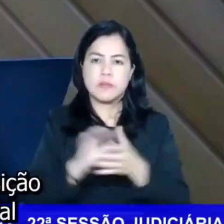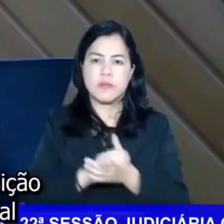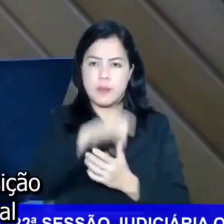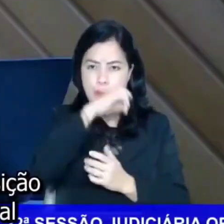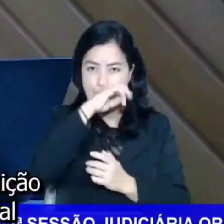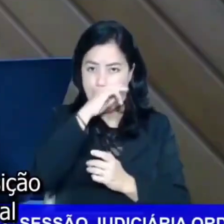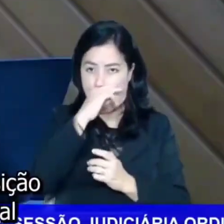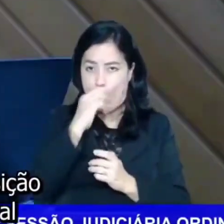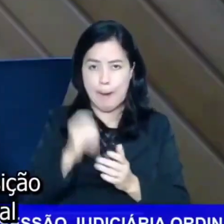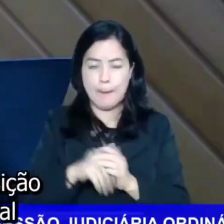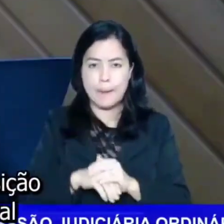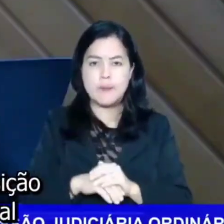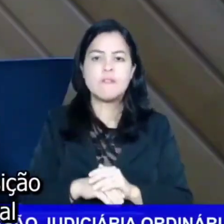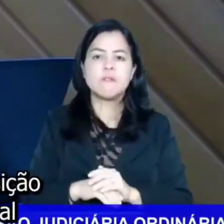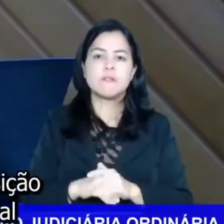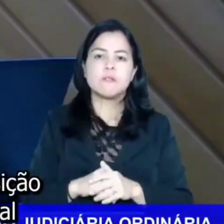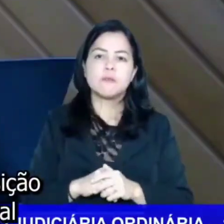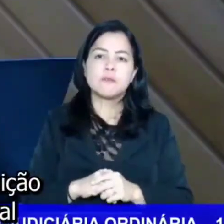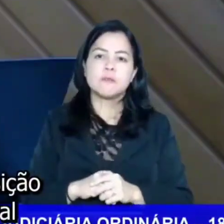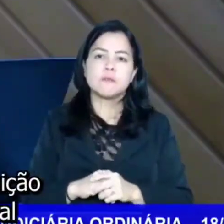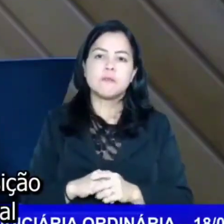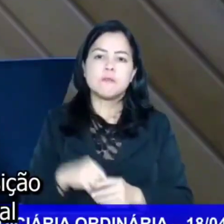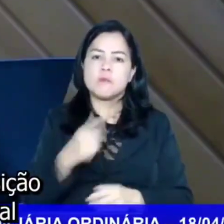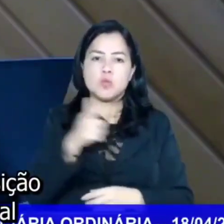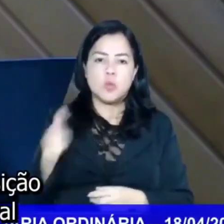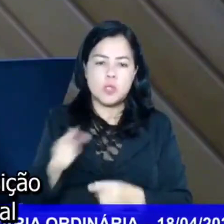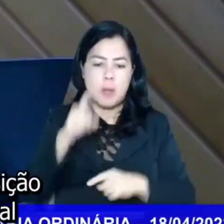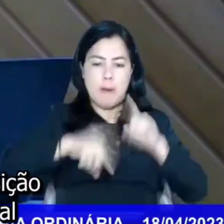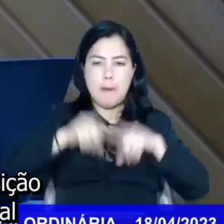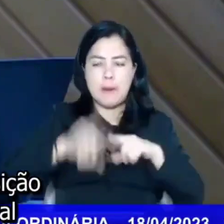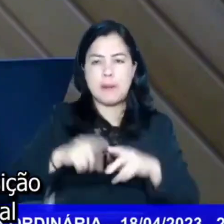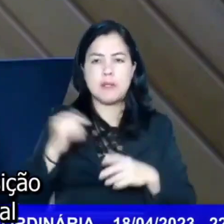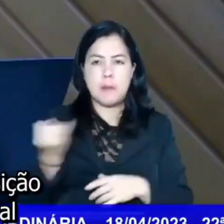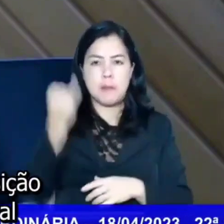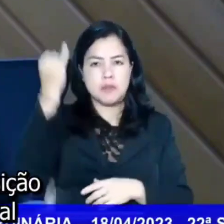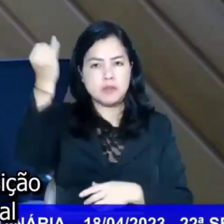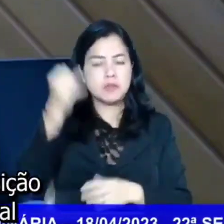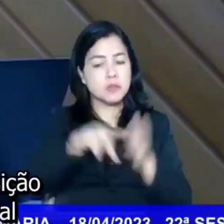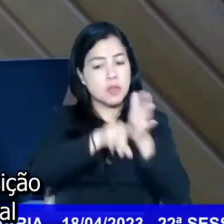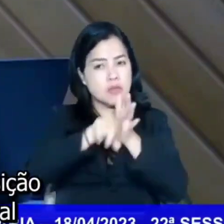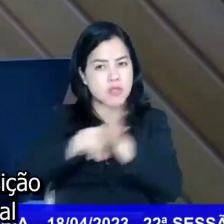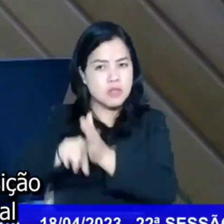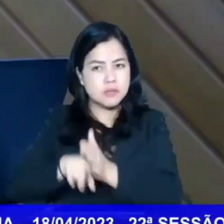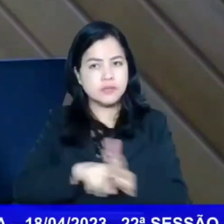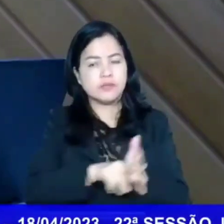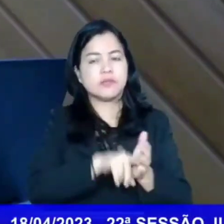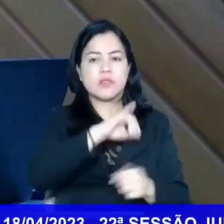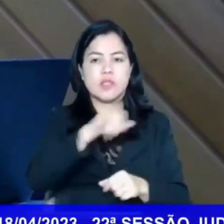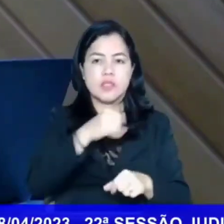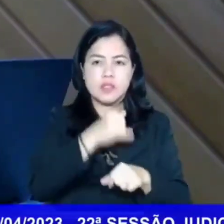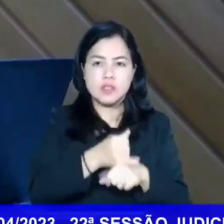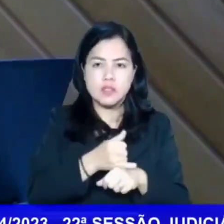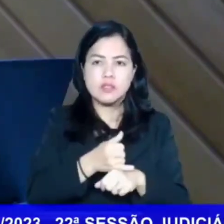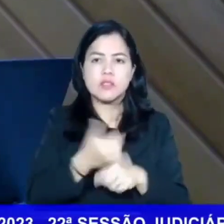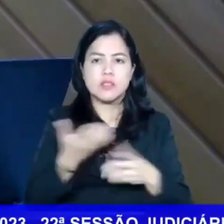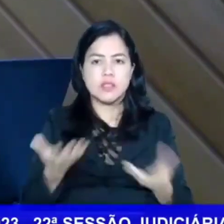elemento indispensável para a proposição da ação de investigação judicial eleitoral.